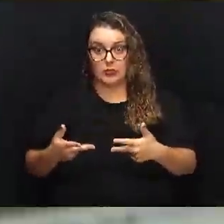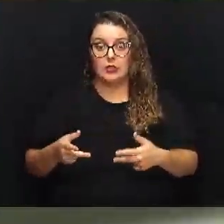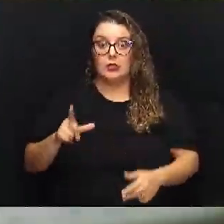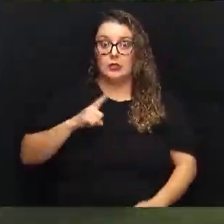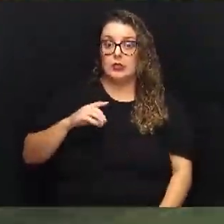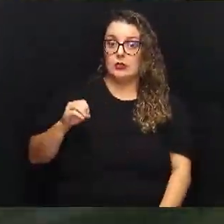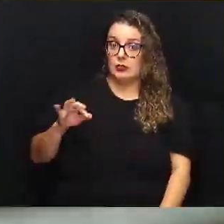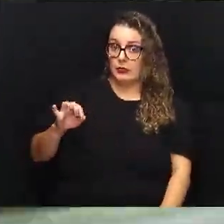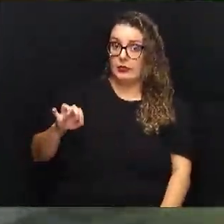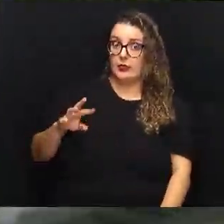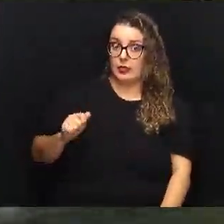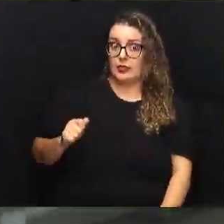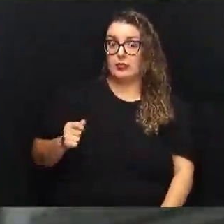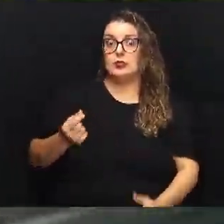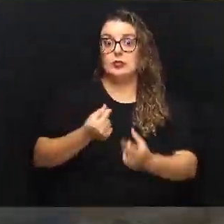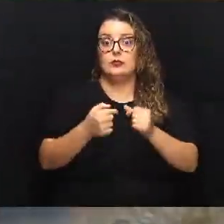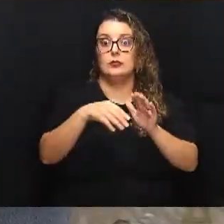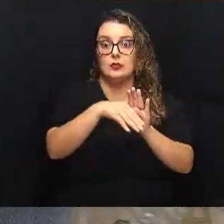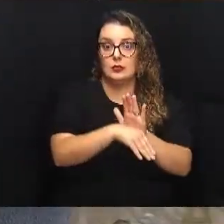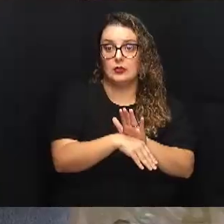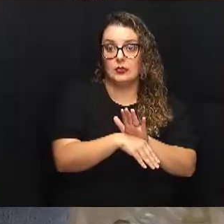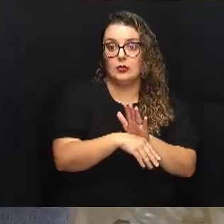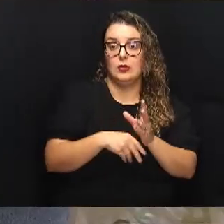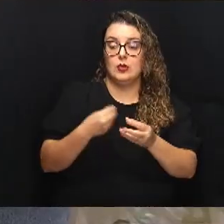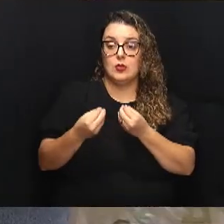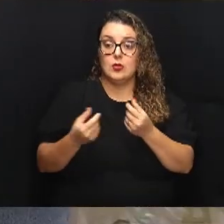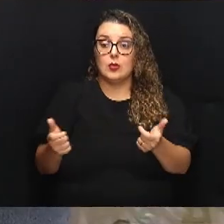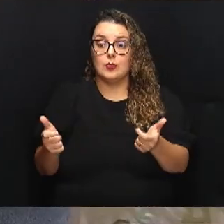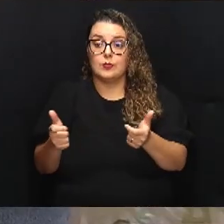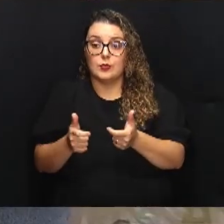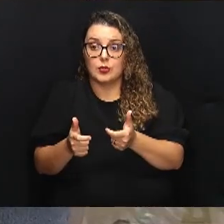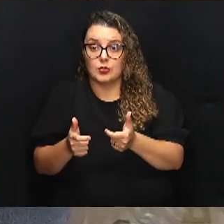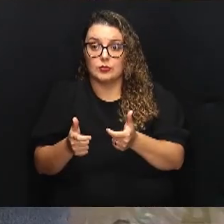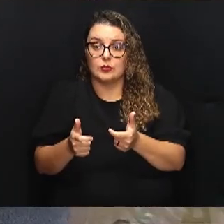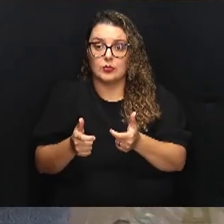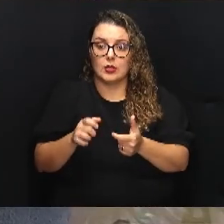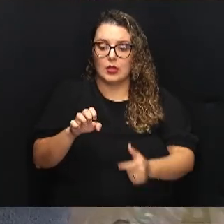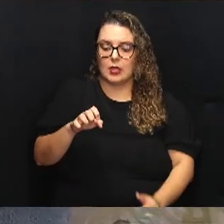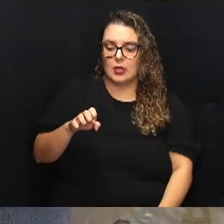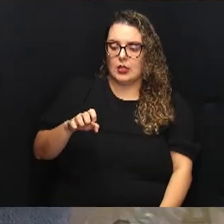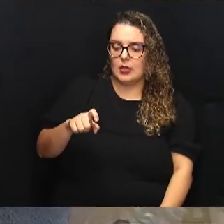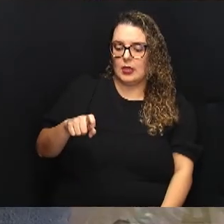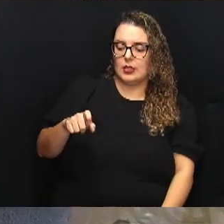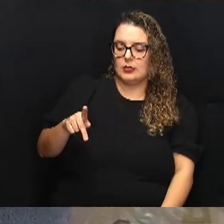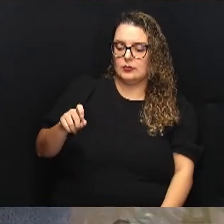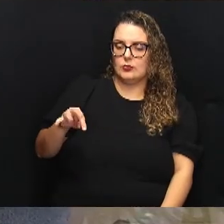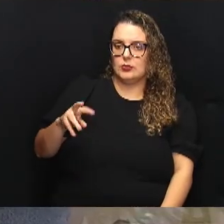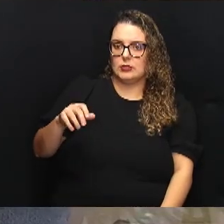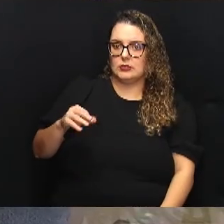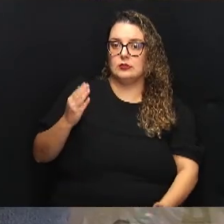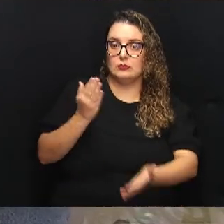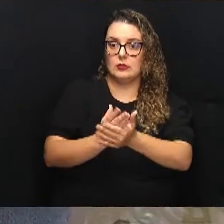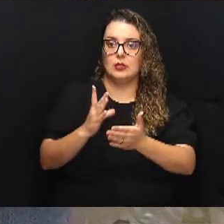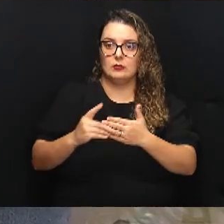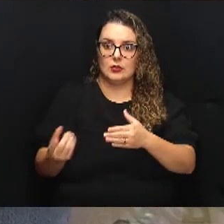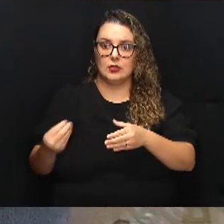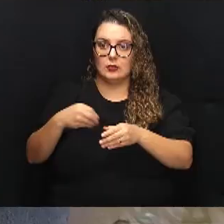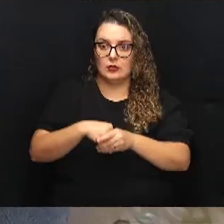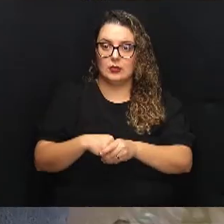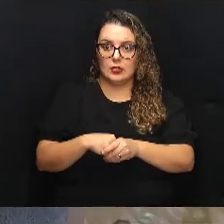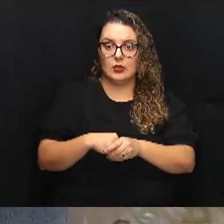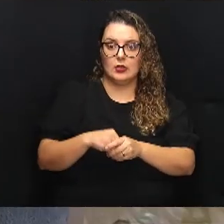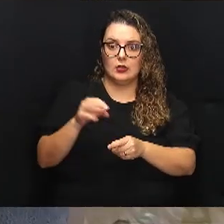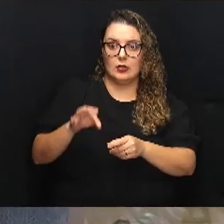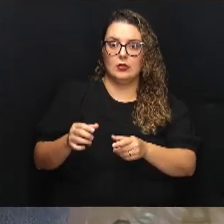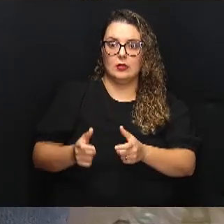preço tende a cair. Como eu reduzo a exportação e aí deixa de entrar dólar, a tendência é você ter uma